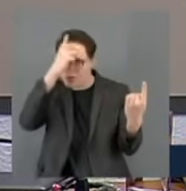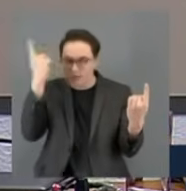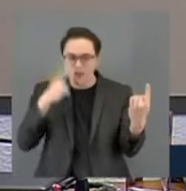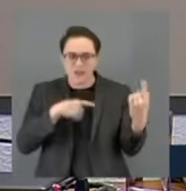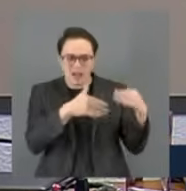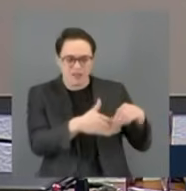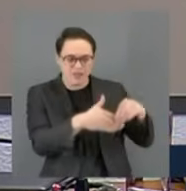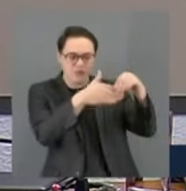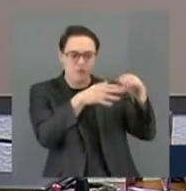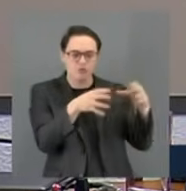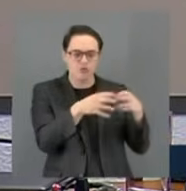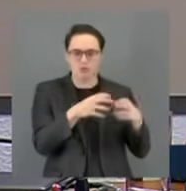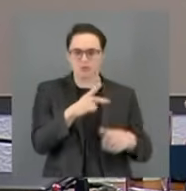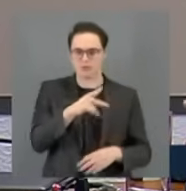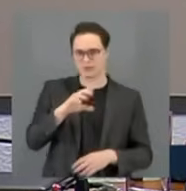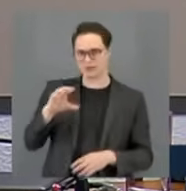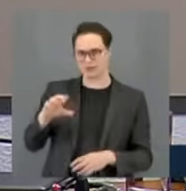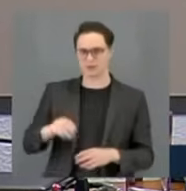do PCC.